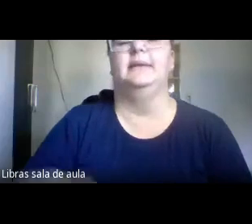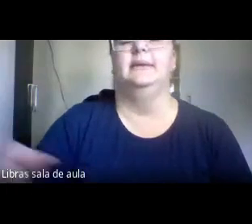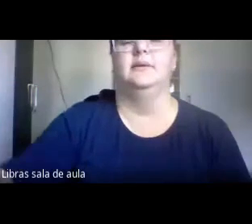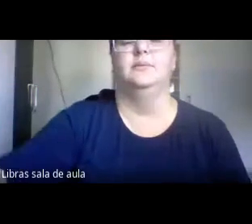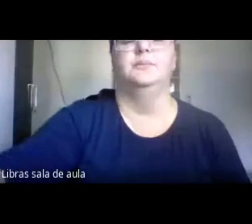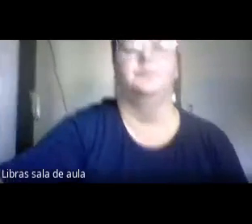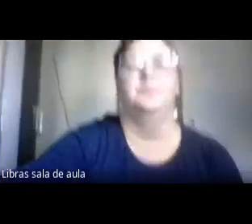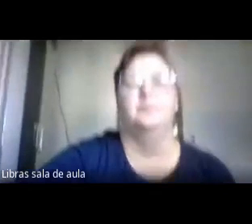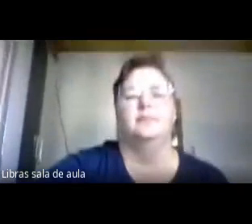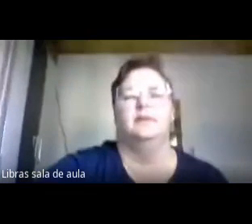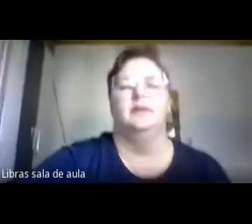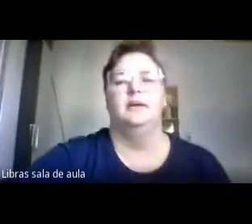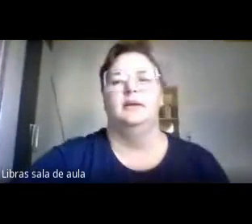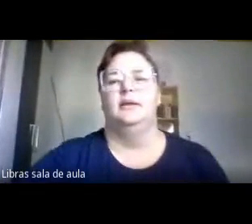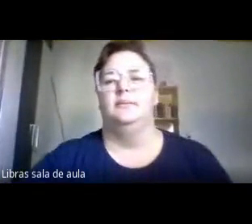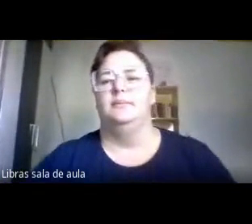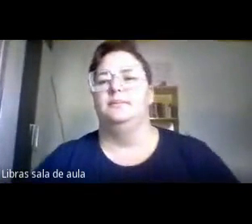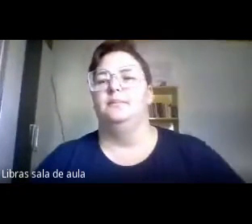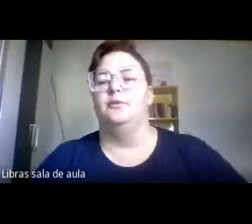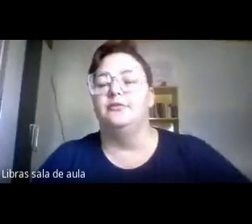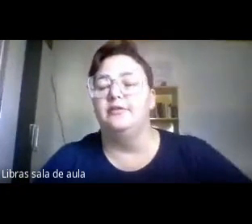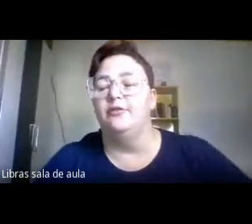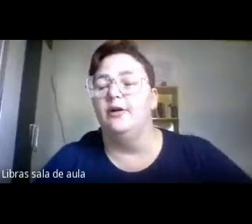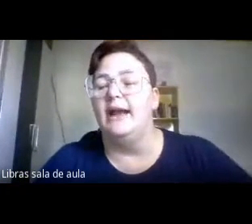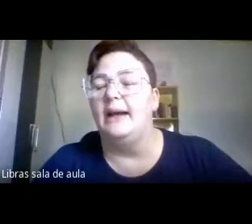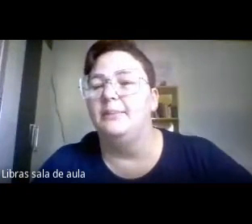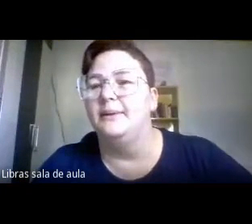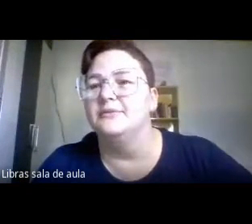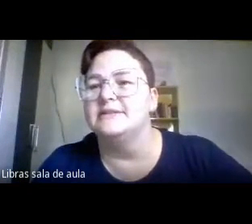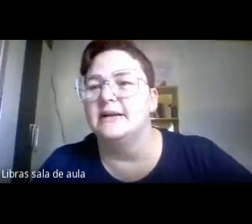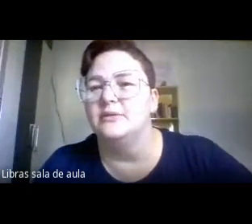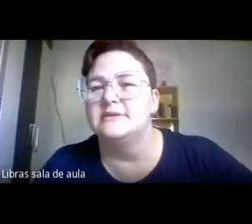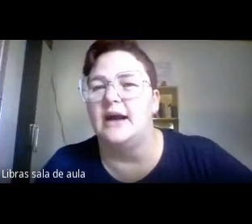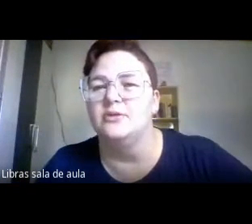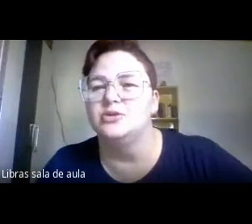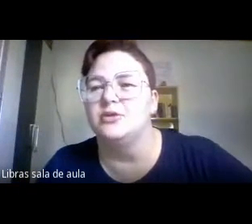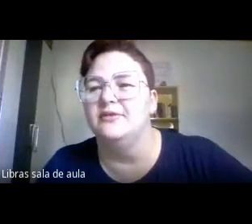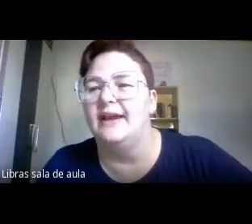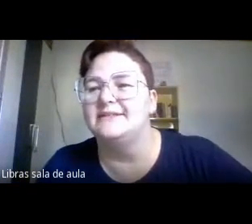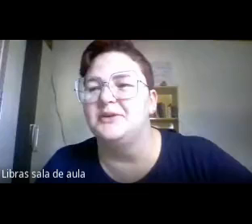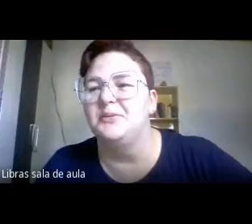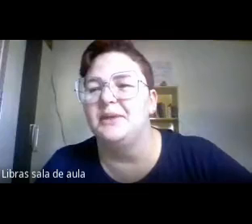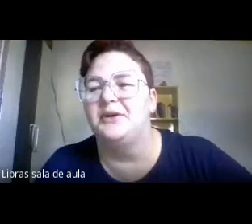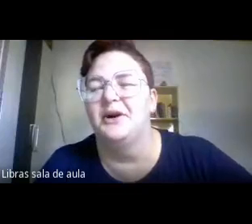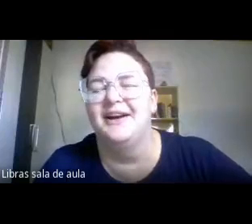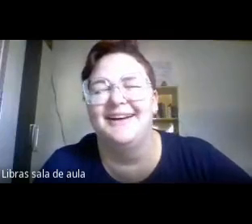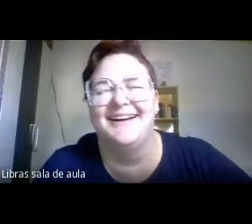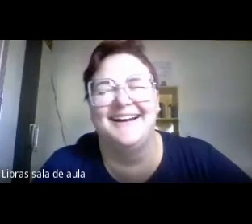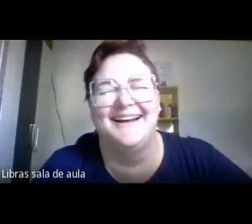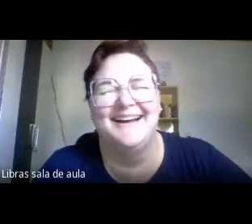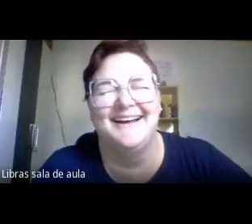Ok, então. Por favor, abram os áudios, conversem comigo.